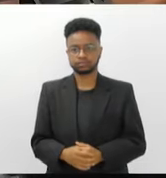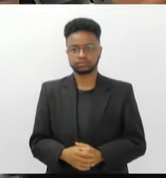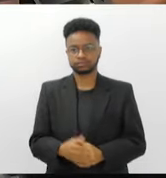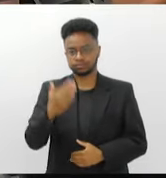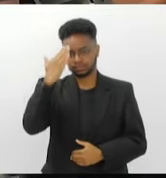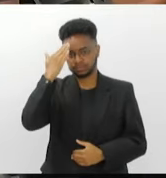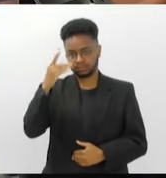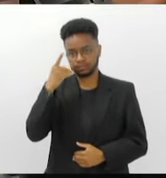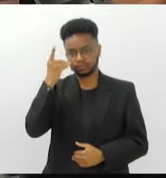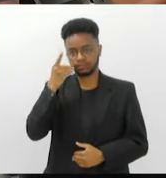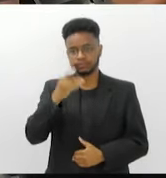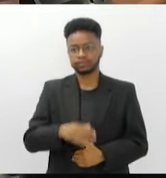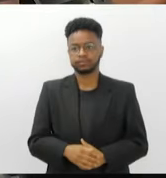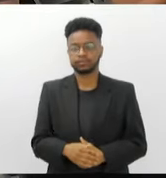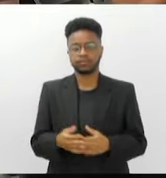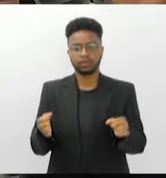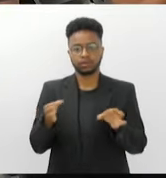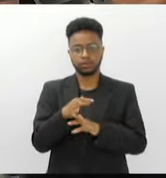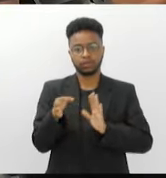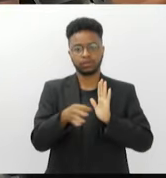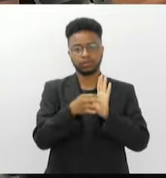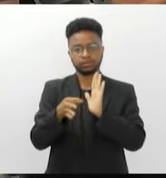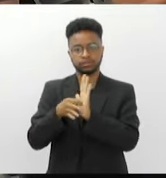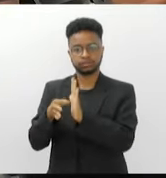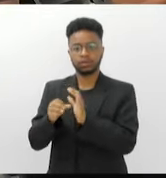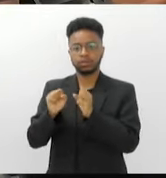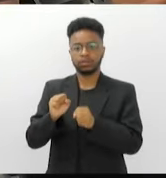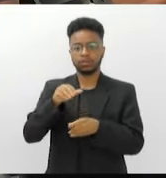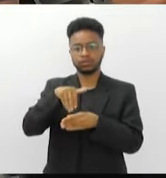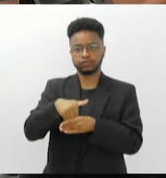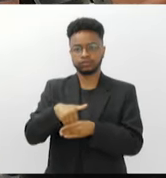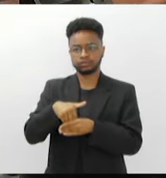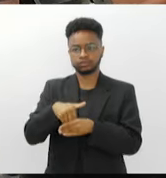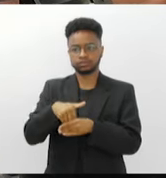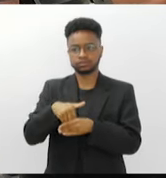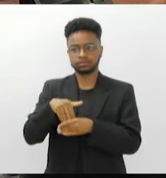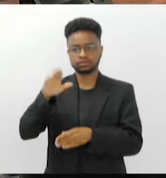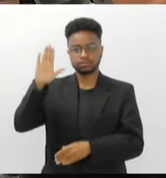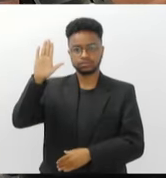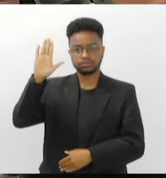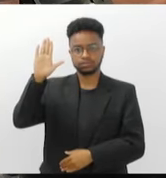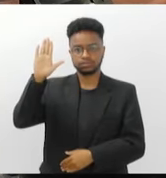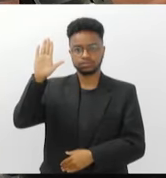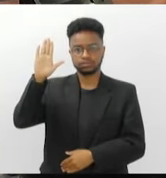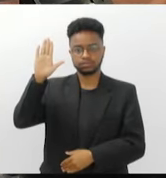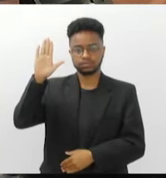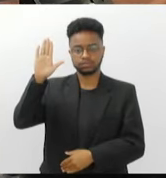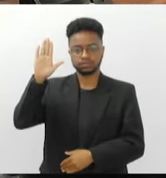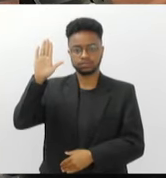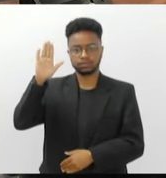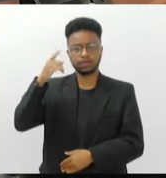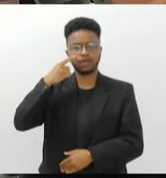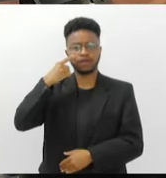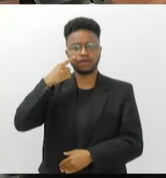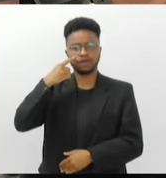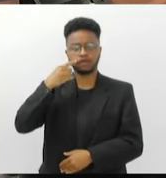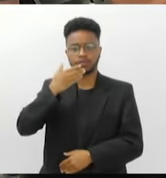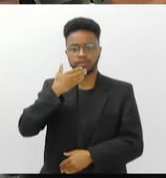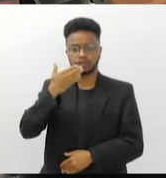obrigado, deputado Luiz Paulo. Com os pareceres emitidos em votação, substitutivo... Pois? Verificação,